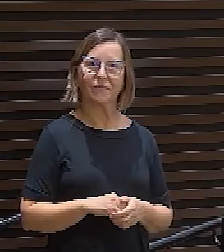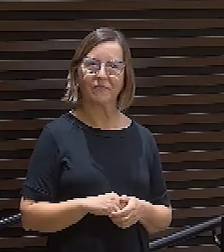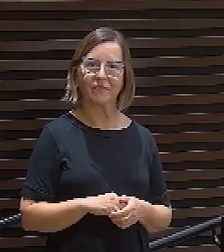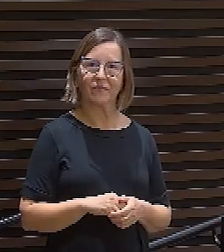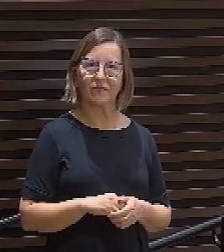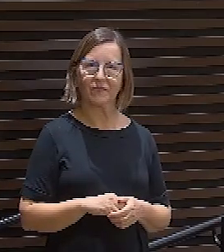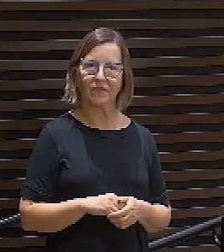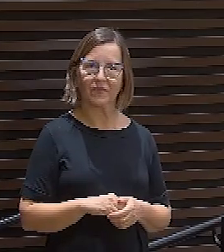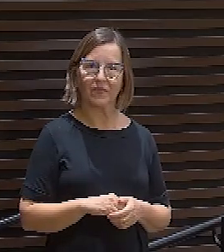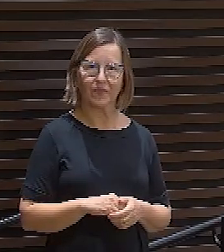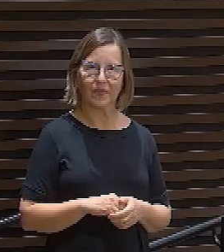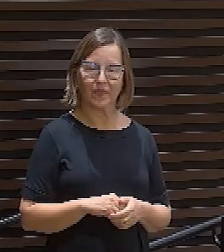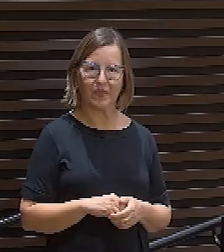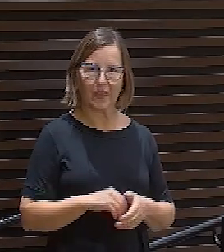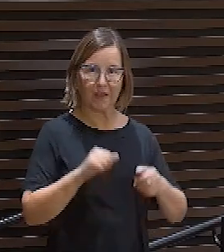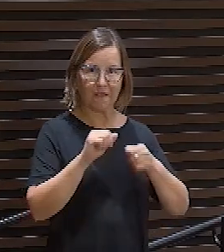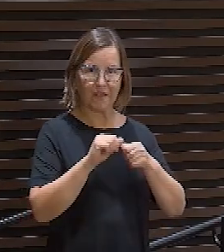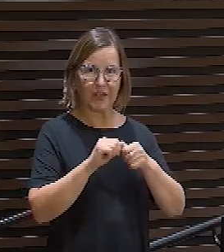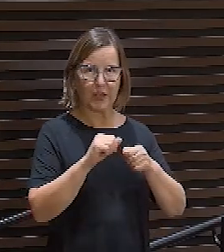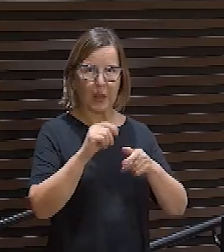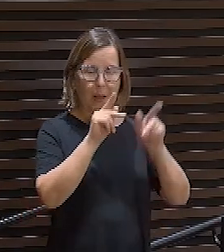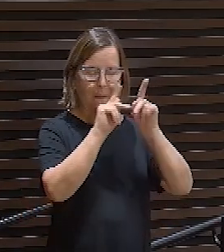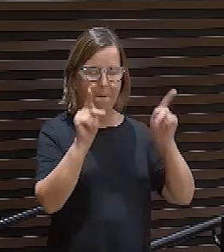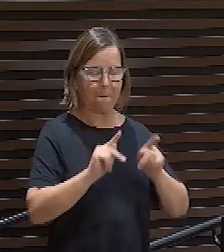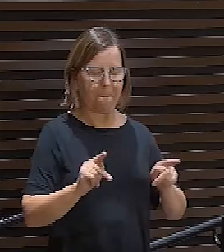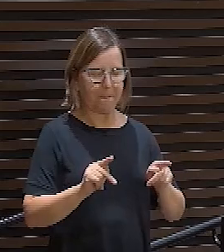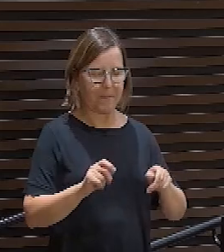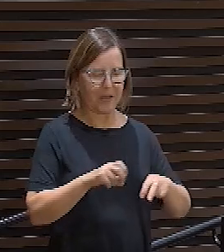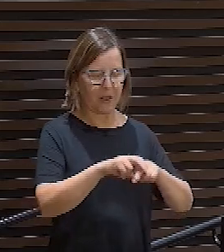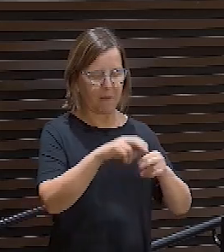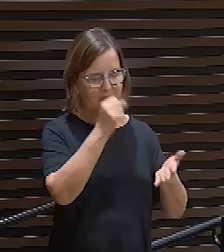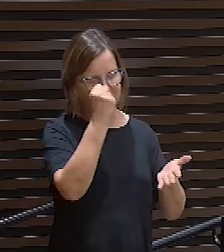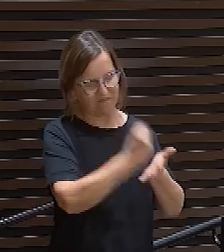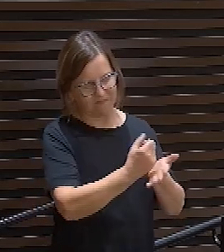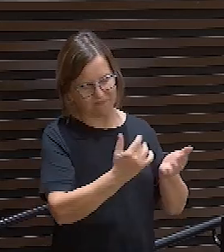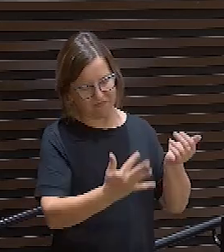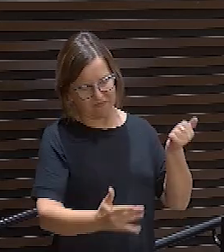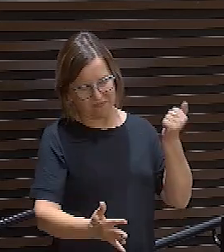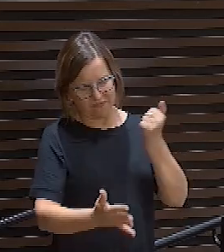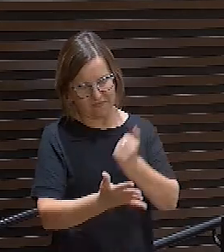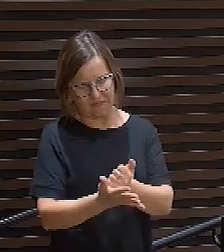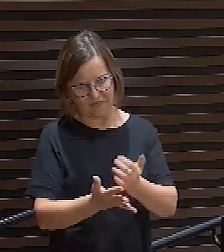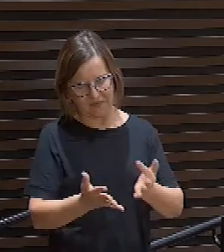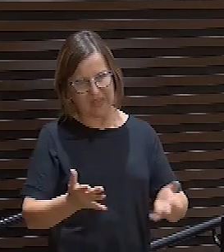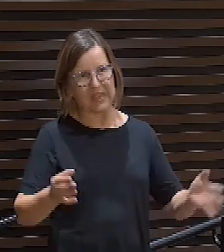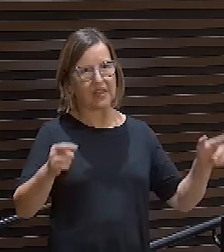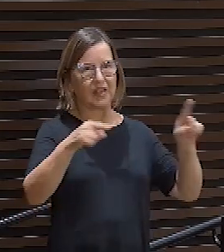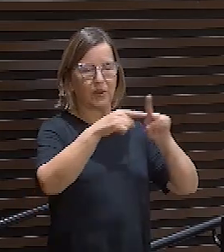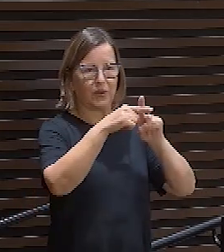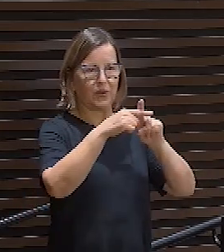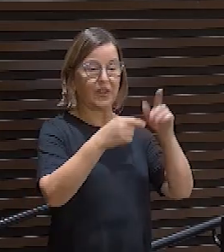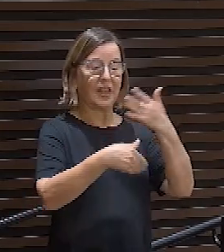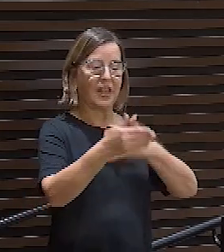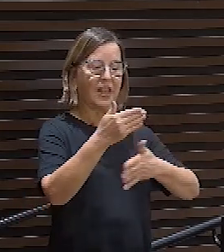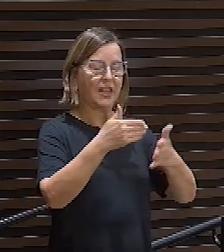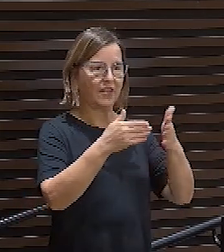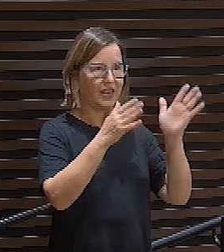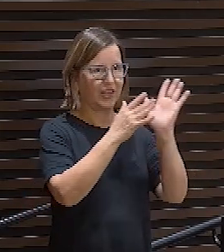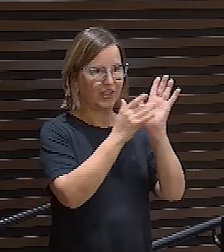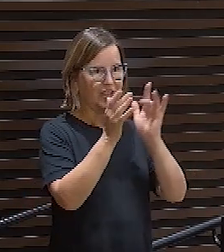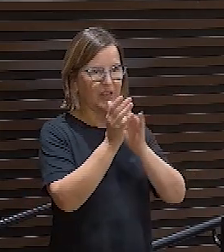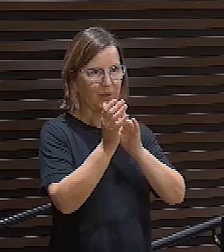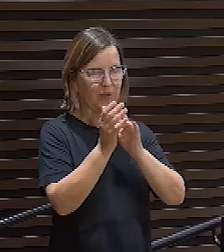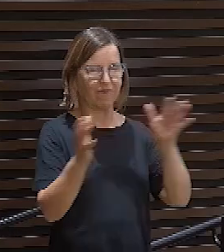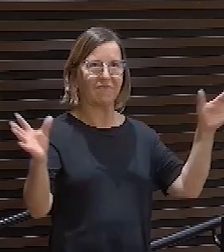fez paz pelo sangue da sua cruz. E foi por meio dele que ele reconciliou